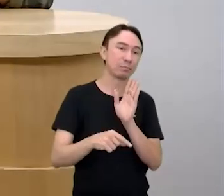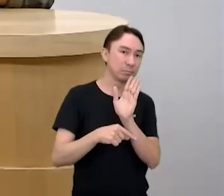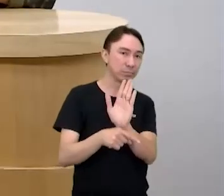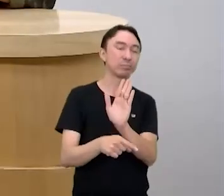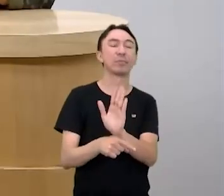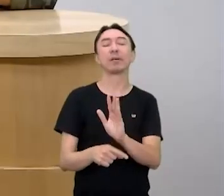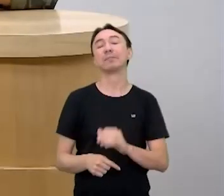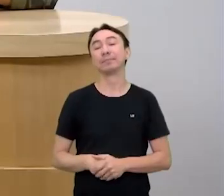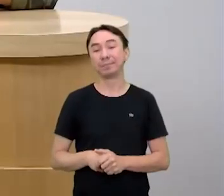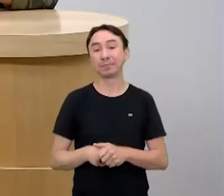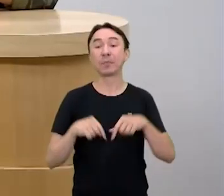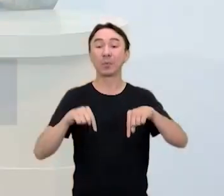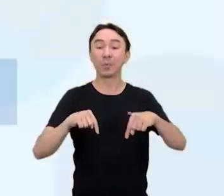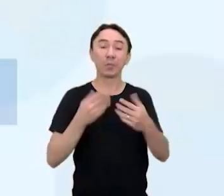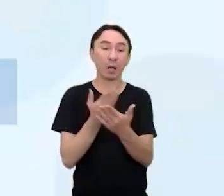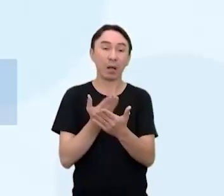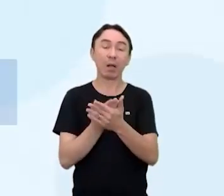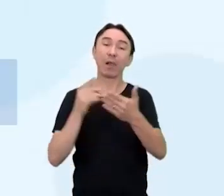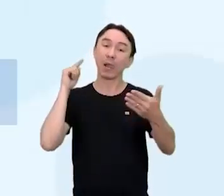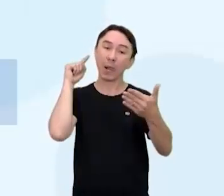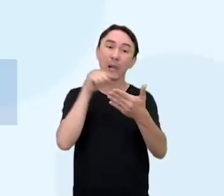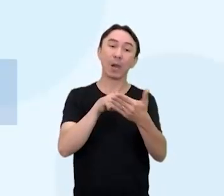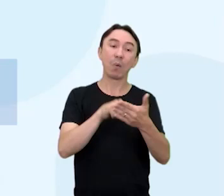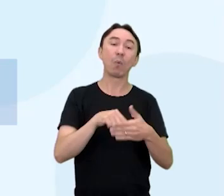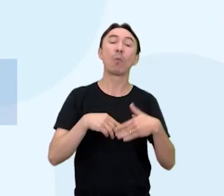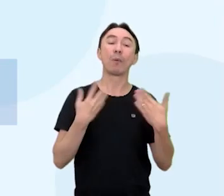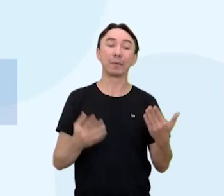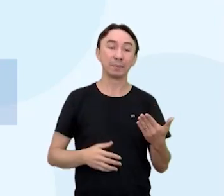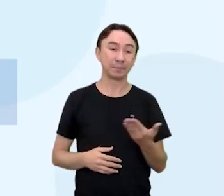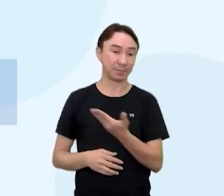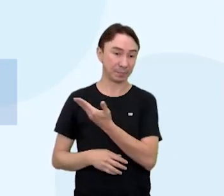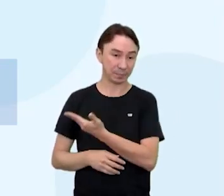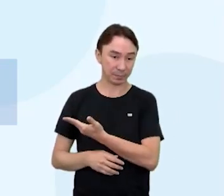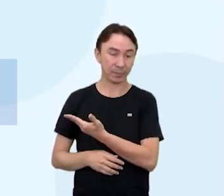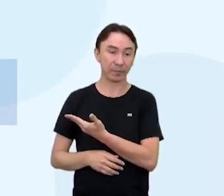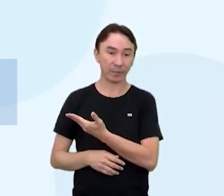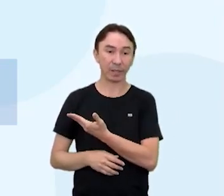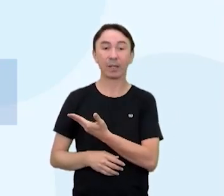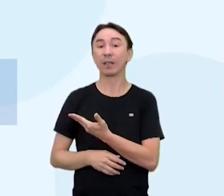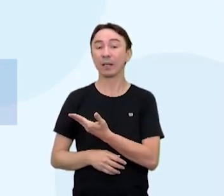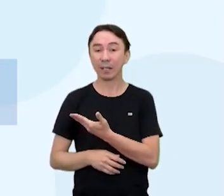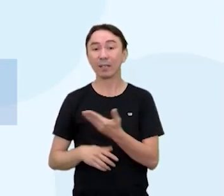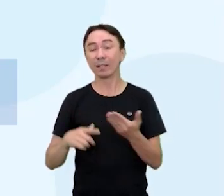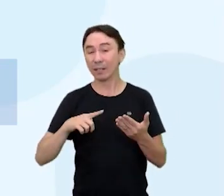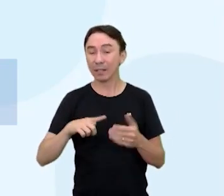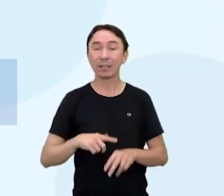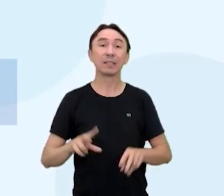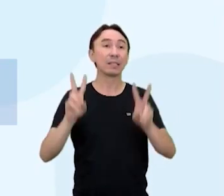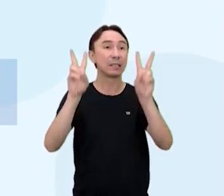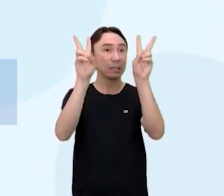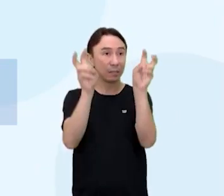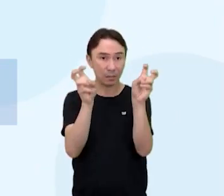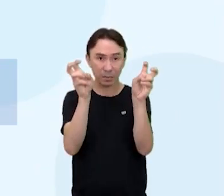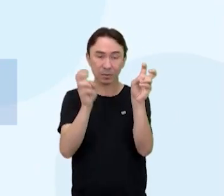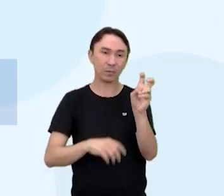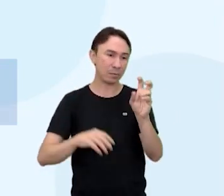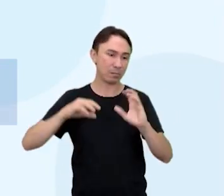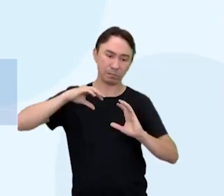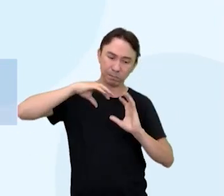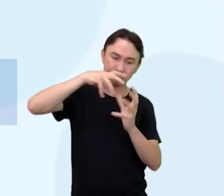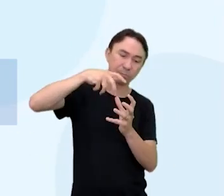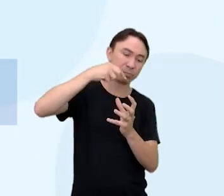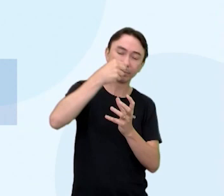aos objetivos da aula de hoje, que é debater as pautas globais e a maneira como são abordadas na